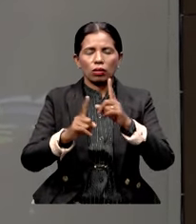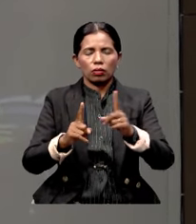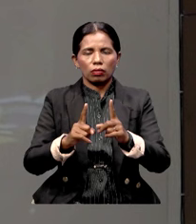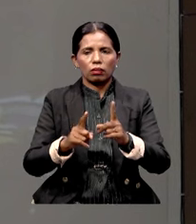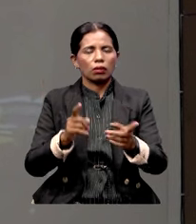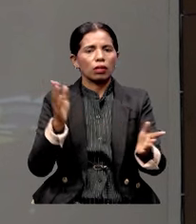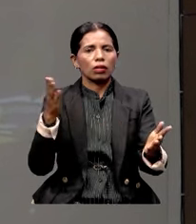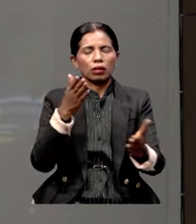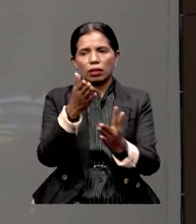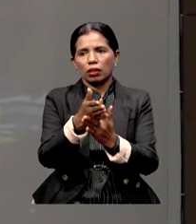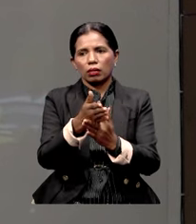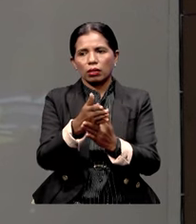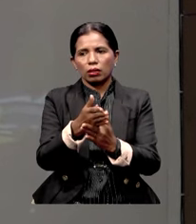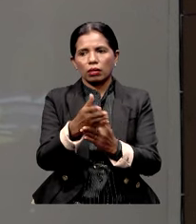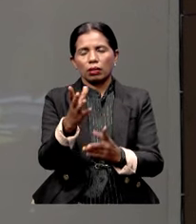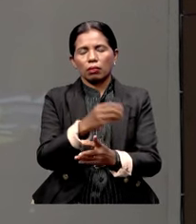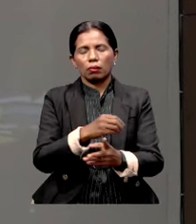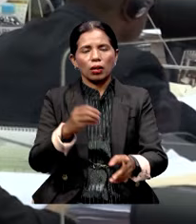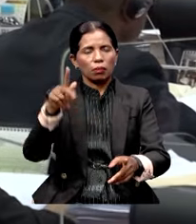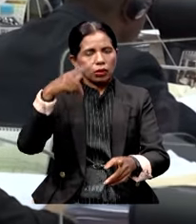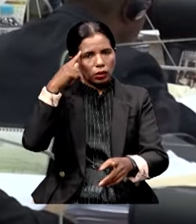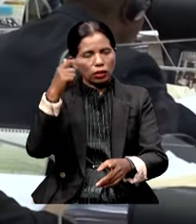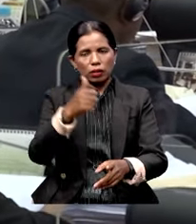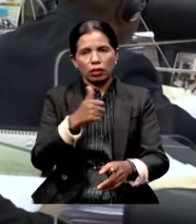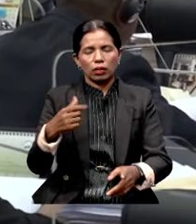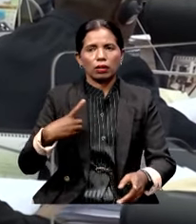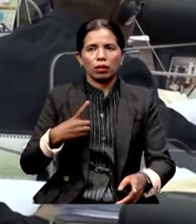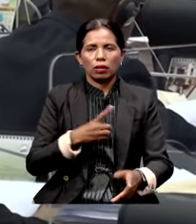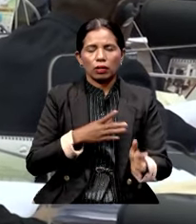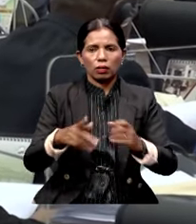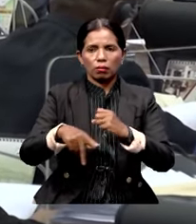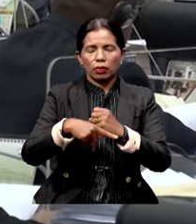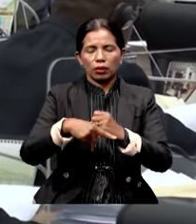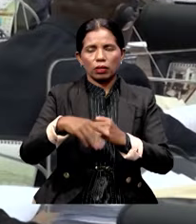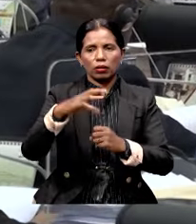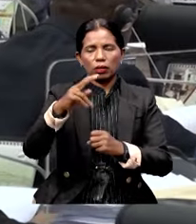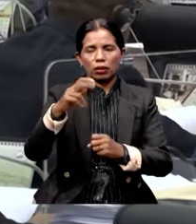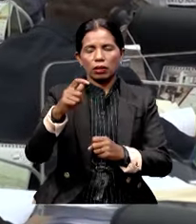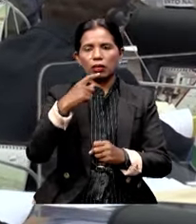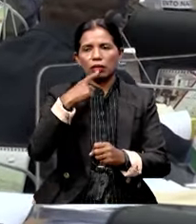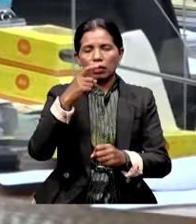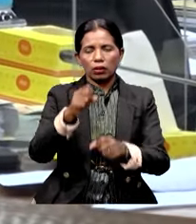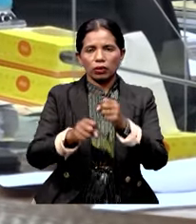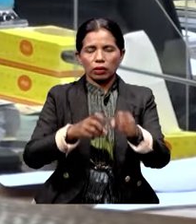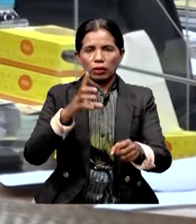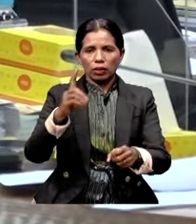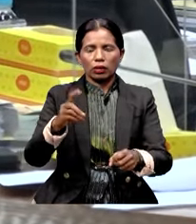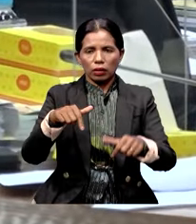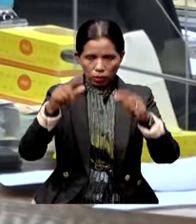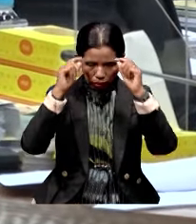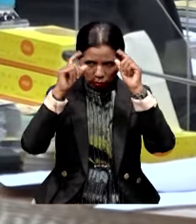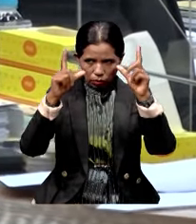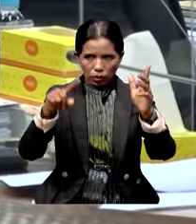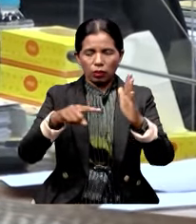liu para interesse política Balun. Deputado Bancada CNRT Natalino dos Santos reforça a sociedade civil e a Timor-Leste,